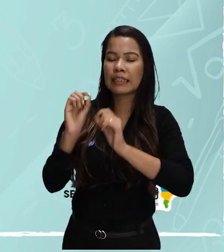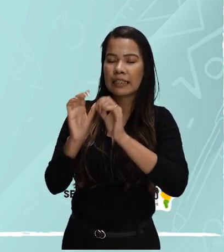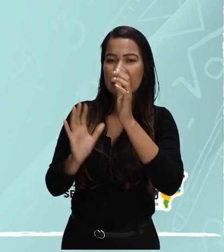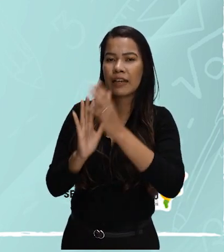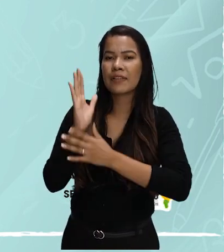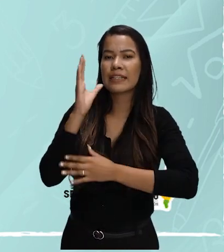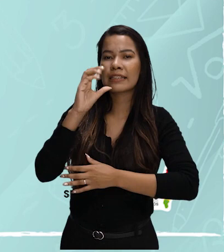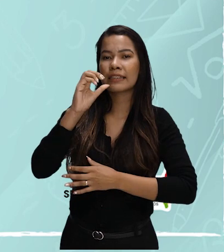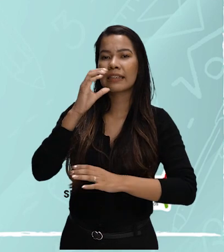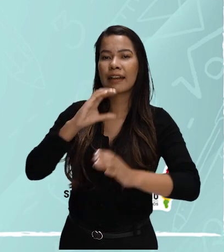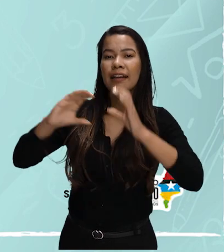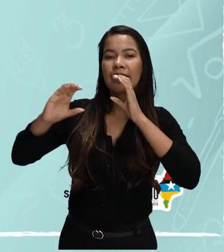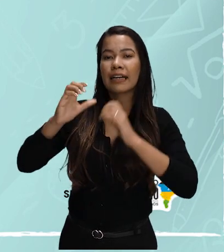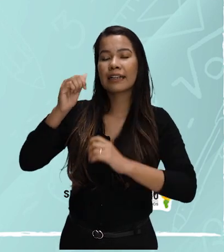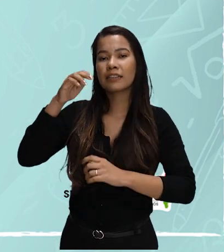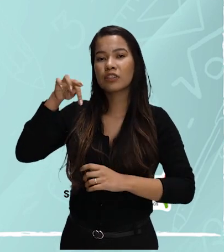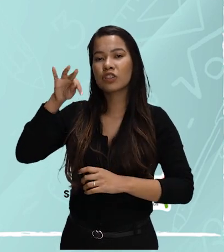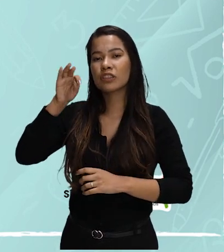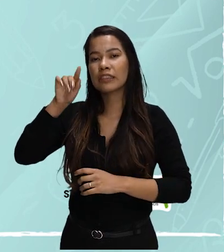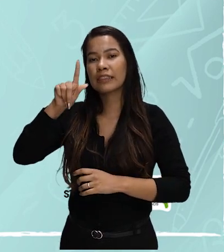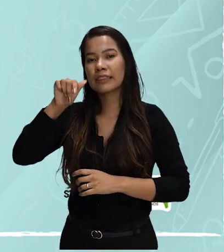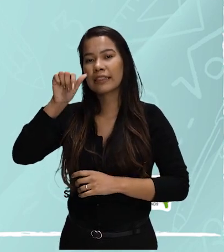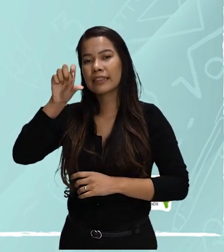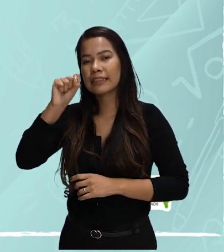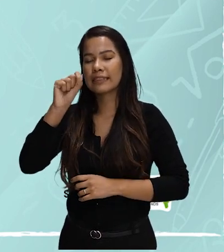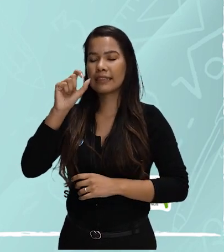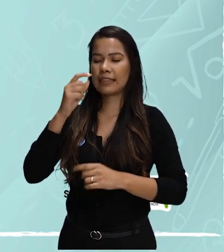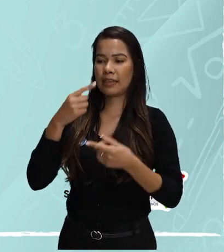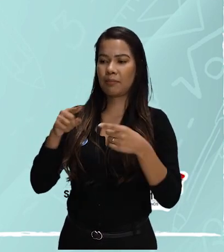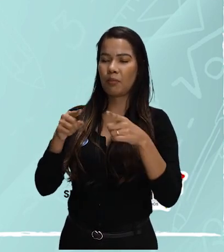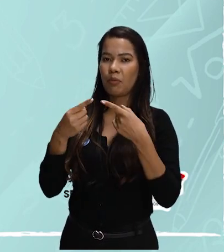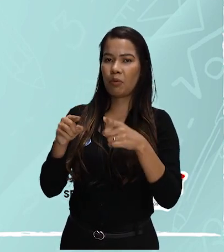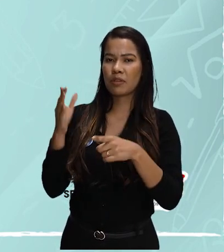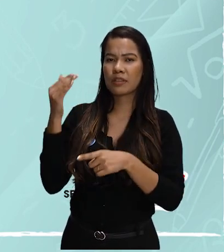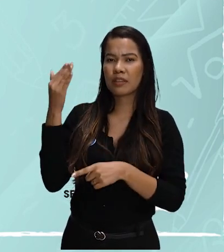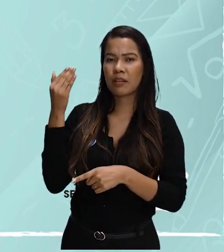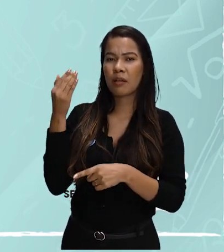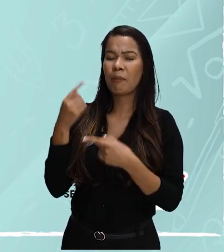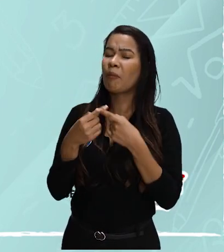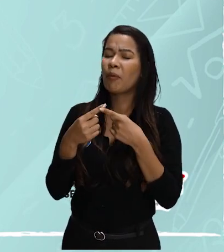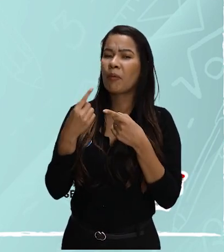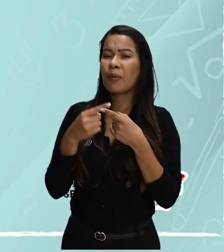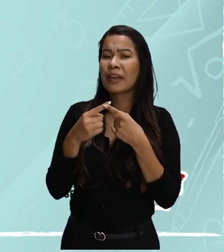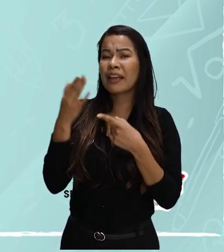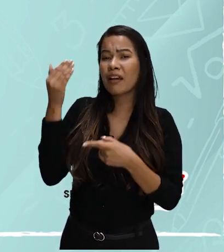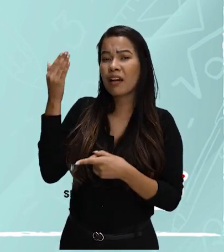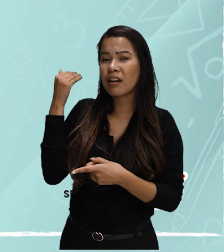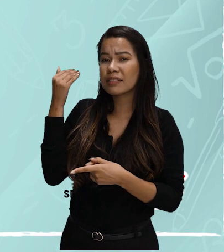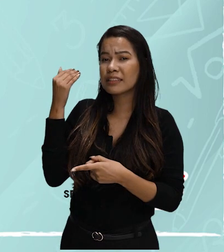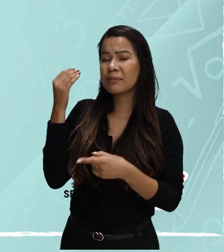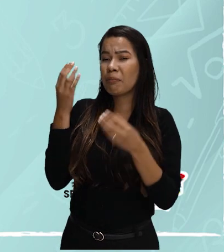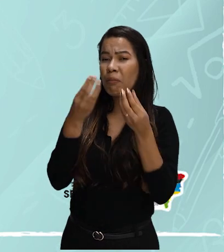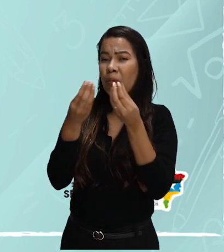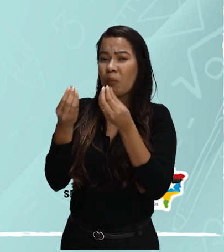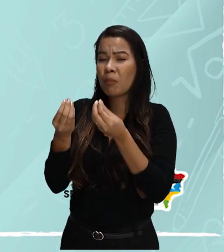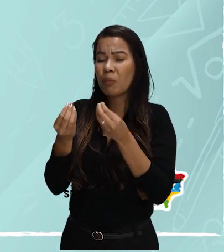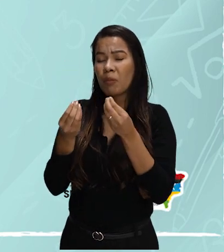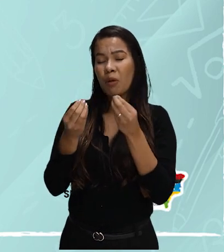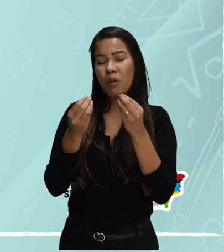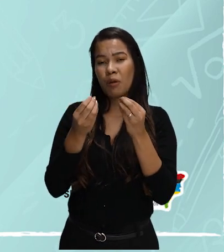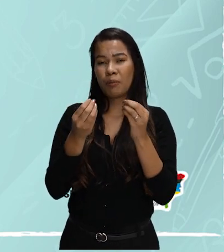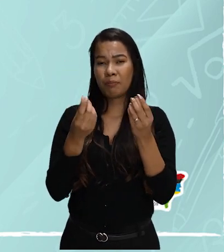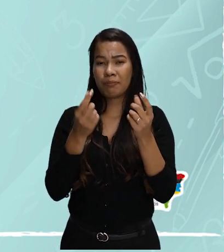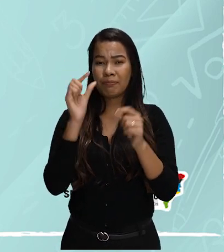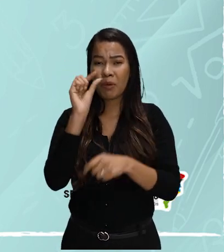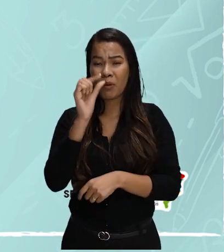as músicas da época. Por quê? Porque naquela época muita gente não sabia nem ler nem escrever. Então, era uma forma de se compartilhar